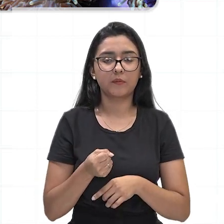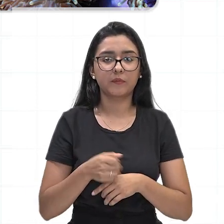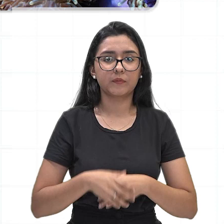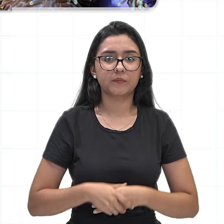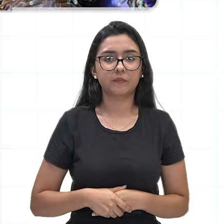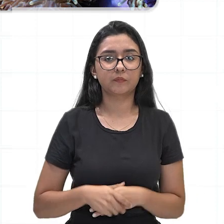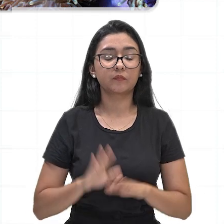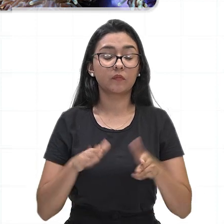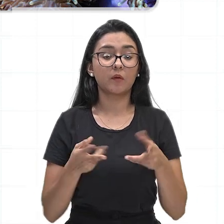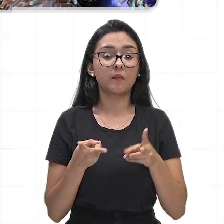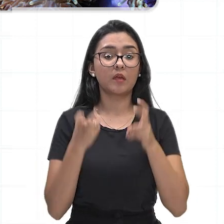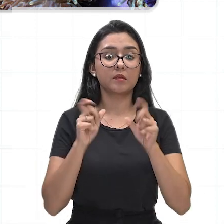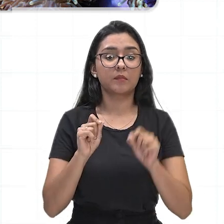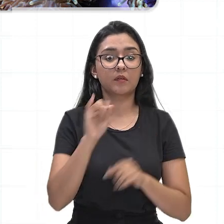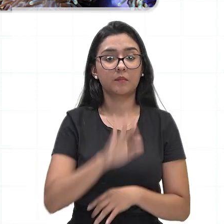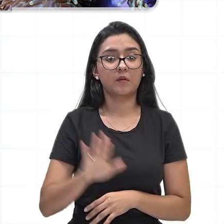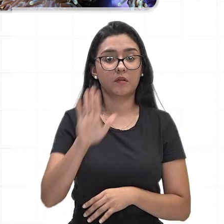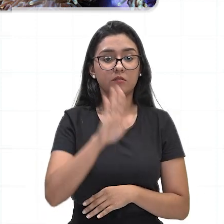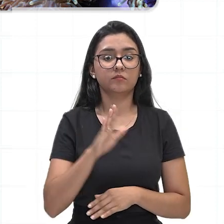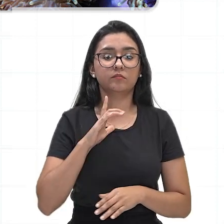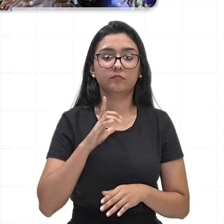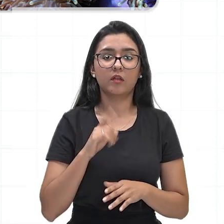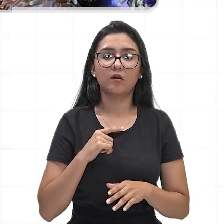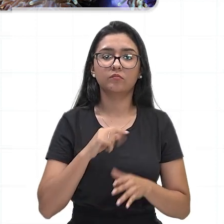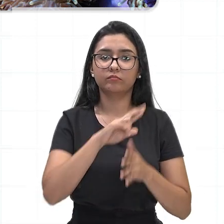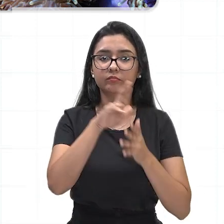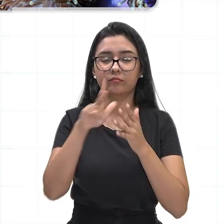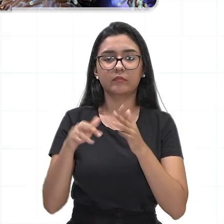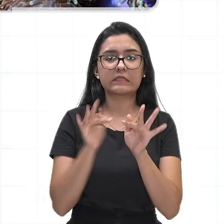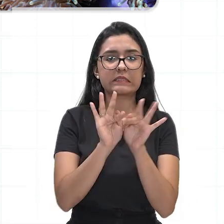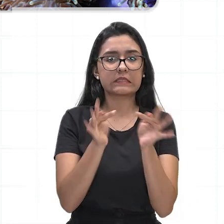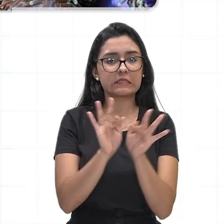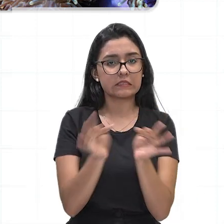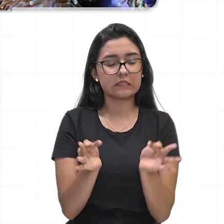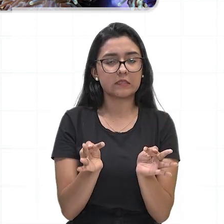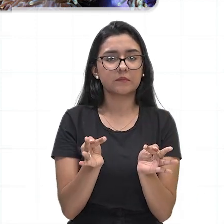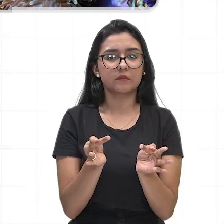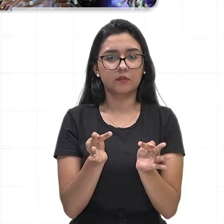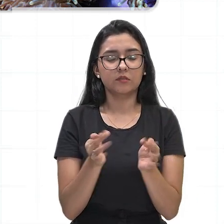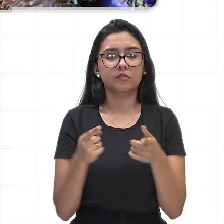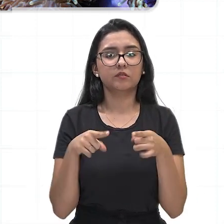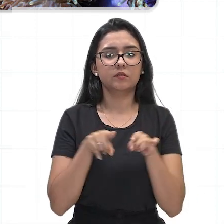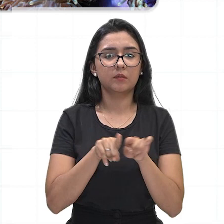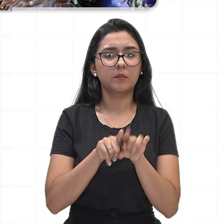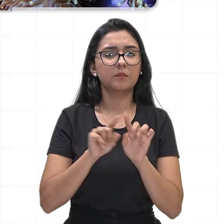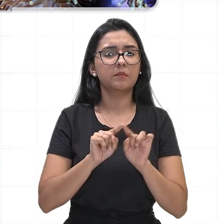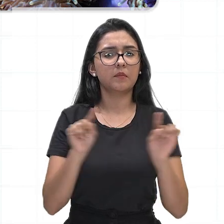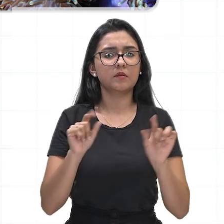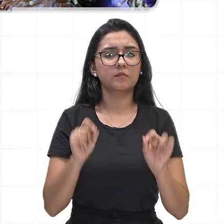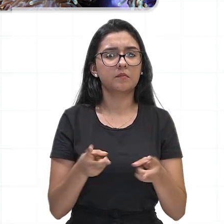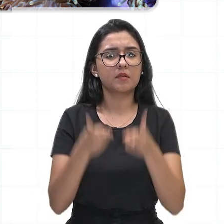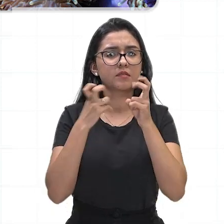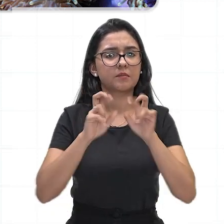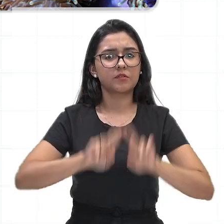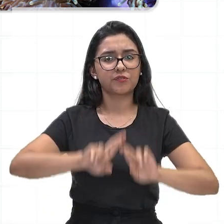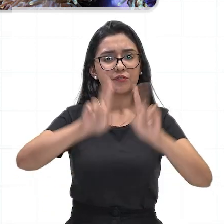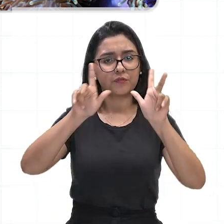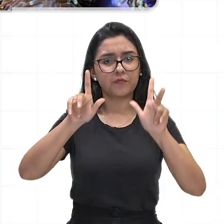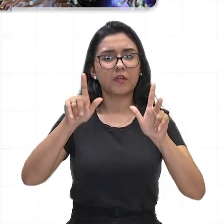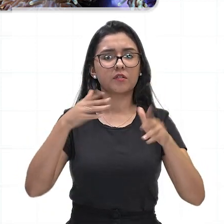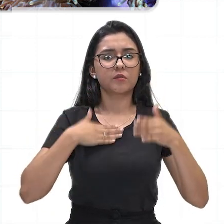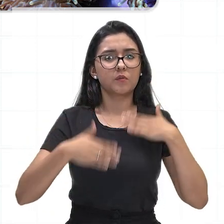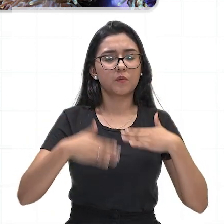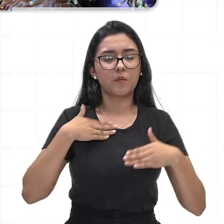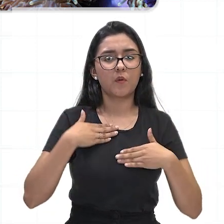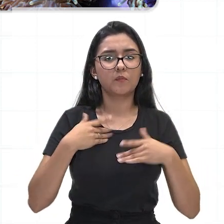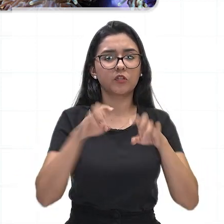ânus e boca. Então, a gente está observando aí que são organismos muito simples, né? São primitivos, mas a gente já vê uma diferença